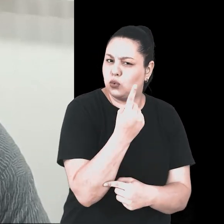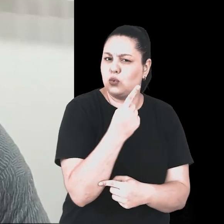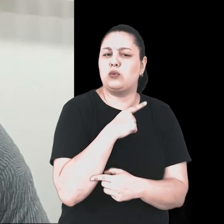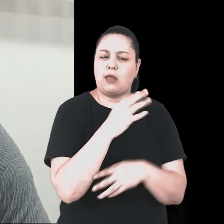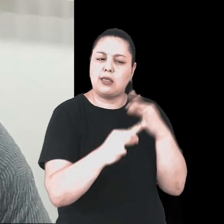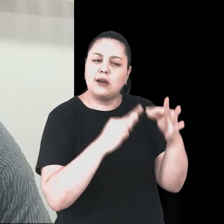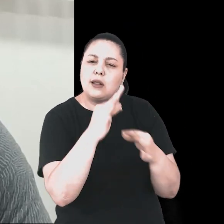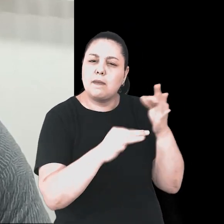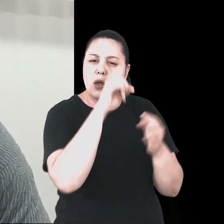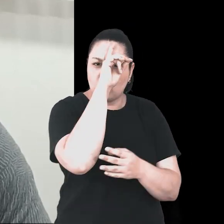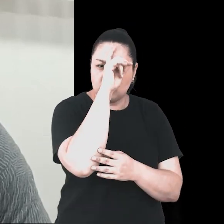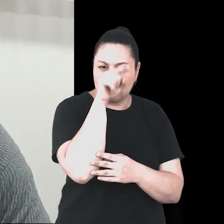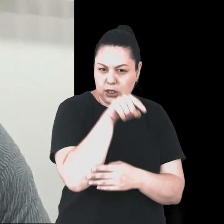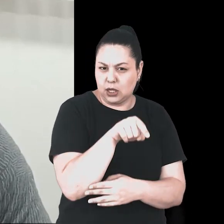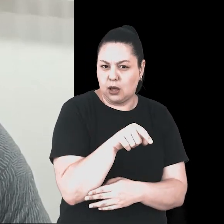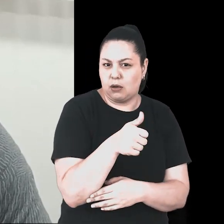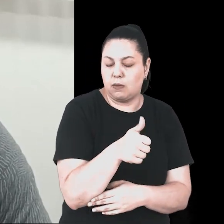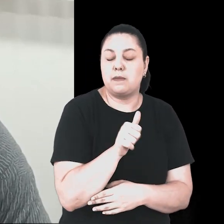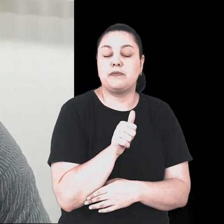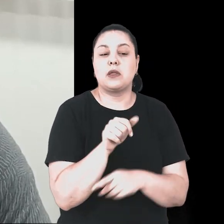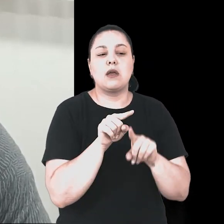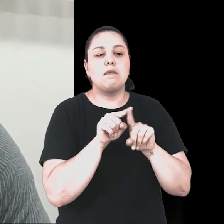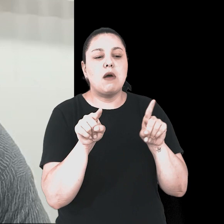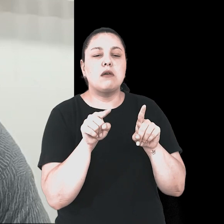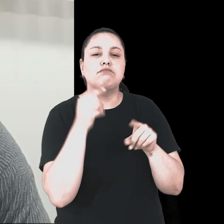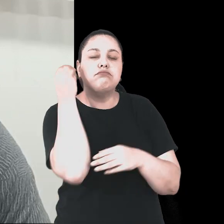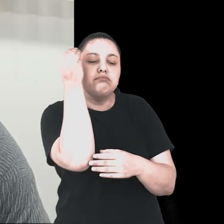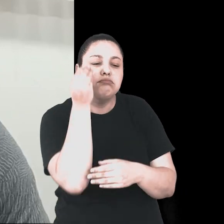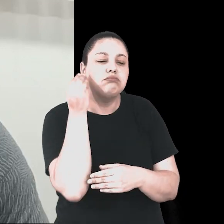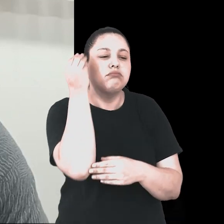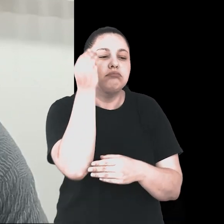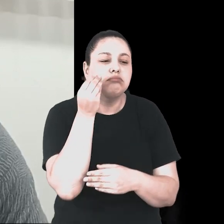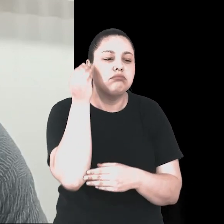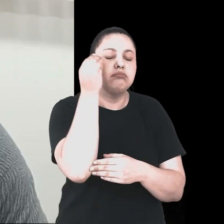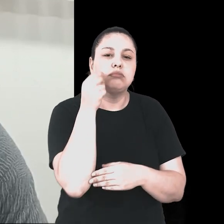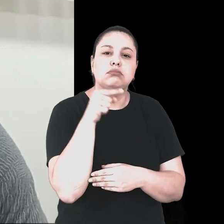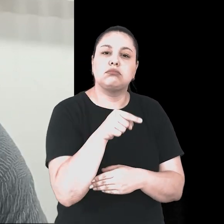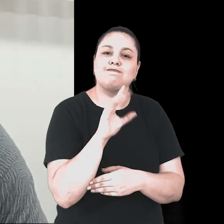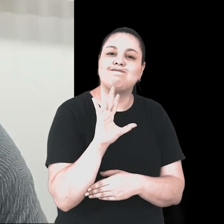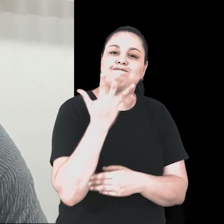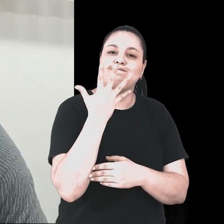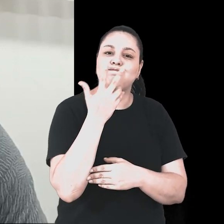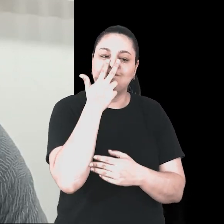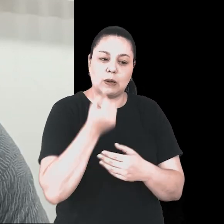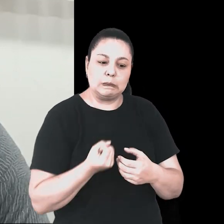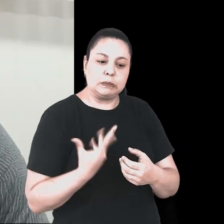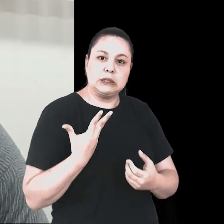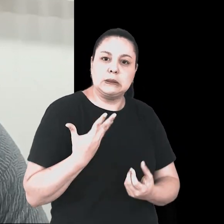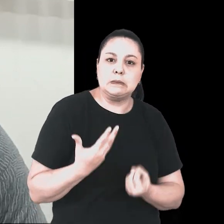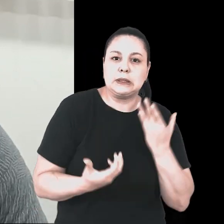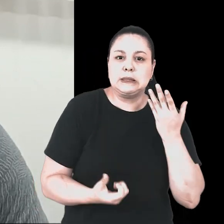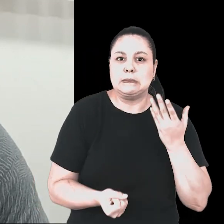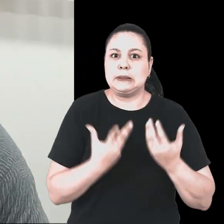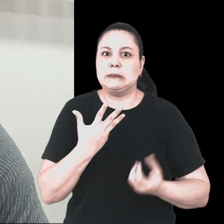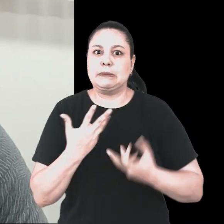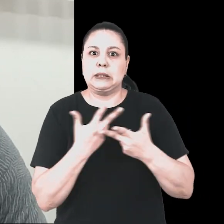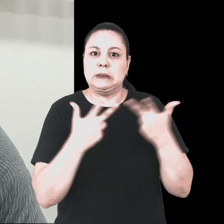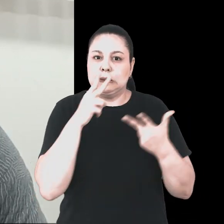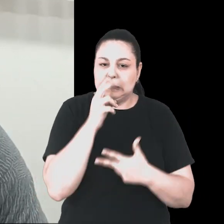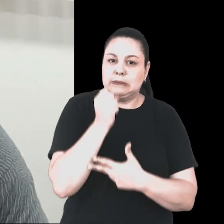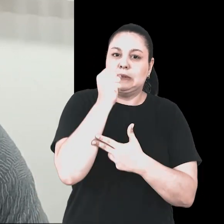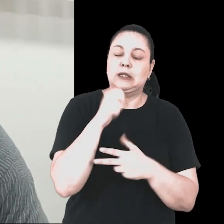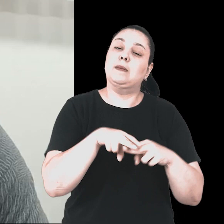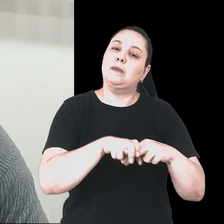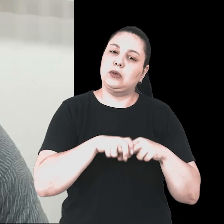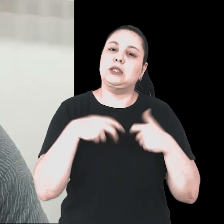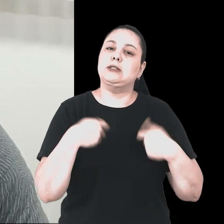se tratava no Hospital Geral de Toronto. No entanto, a criança teve reações adversas intensas e o experimento teve que